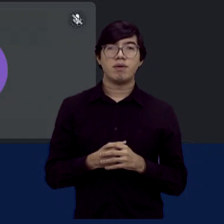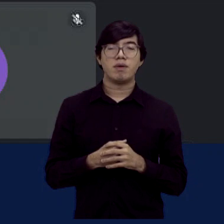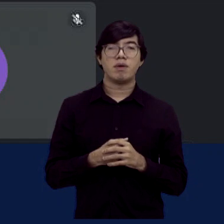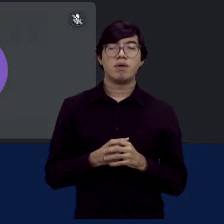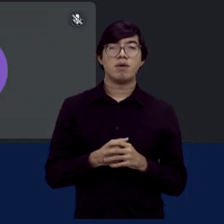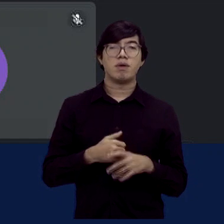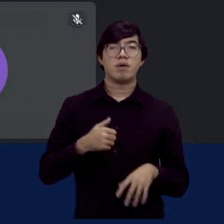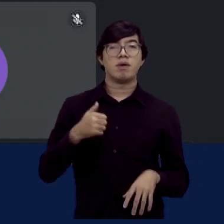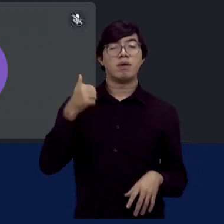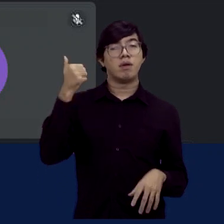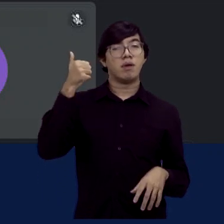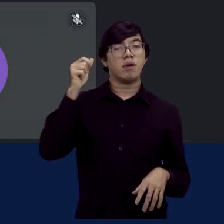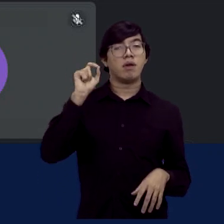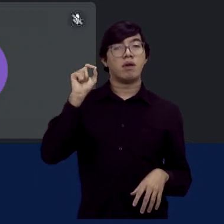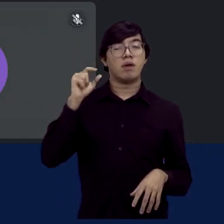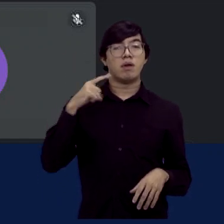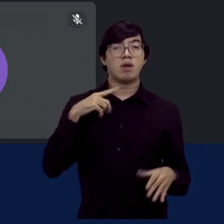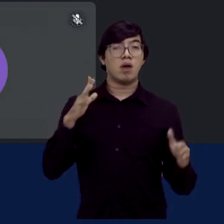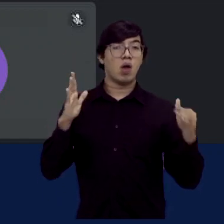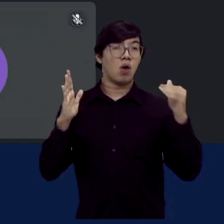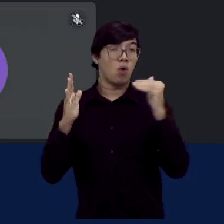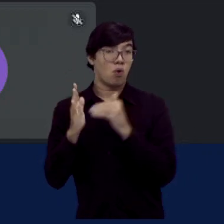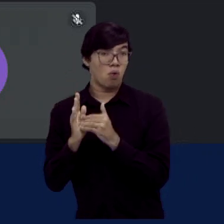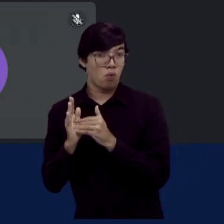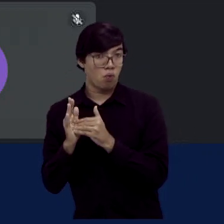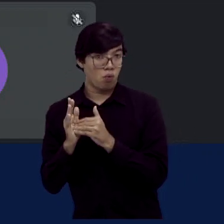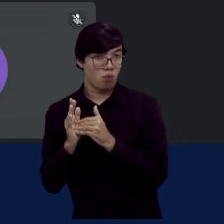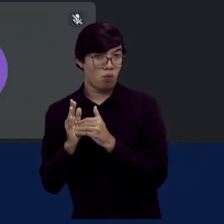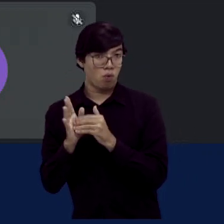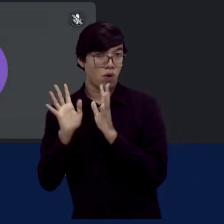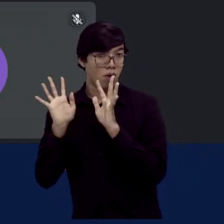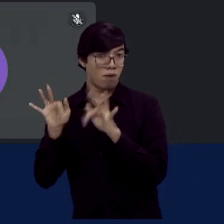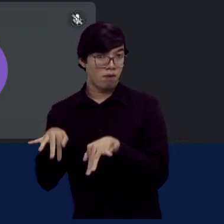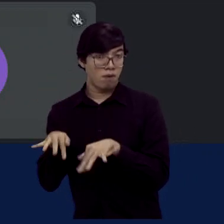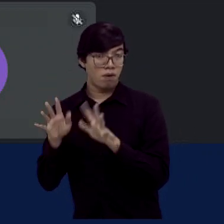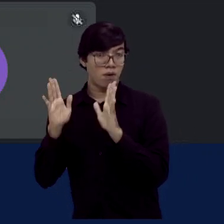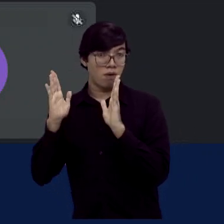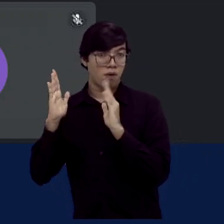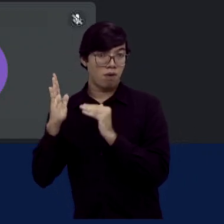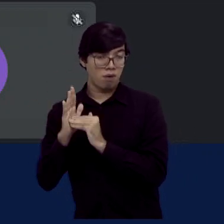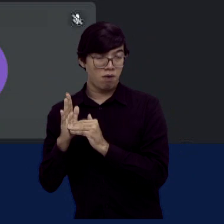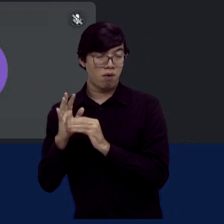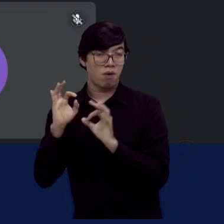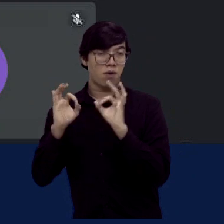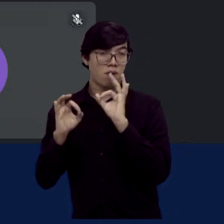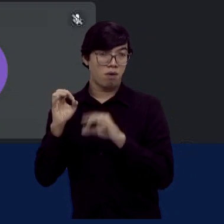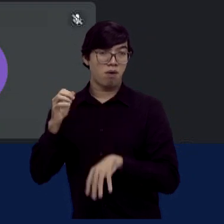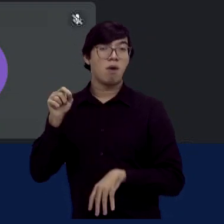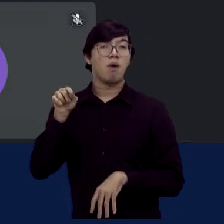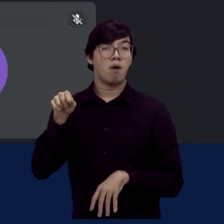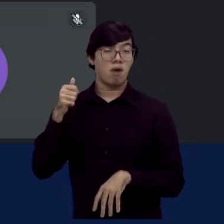vejo quantas páginas dão minha conclusão, quantas páginas dão